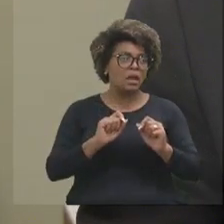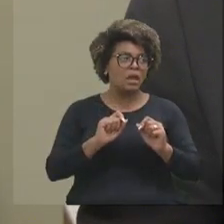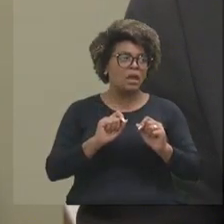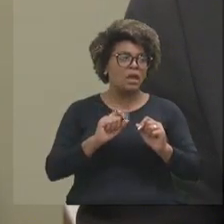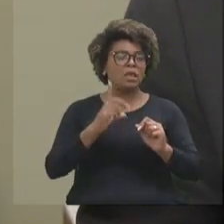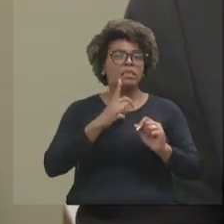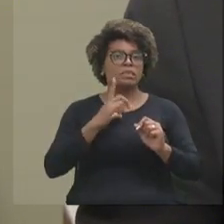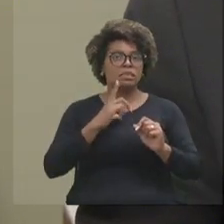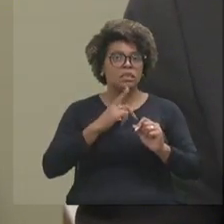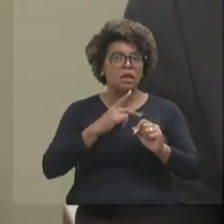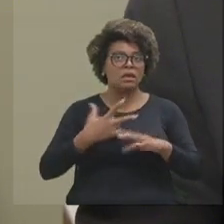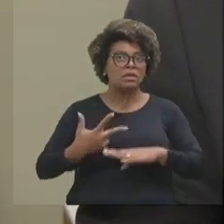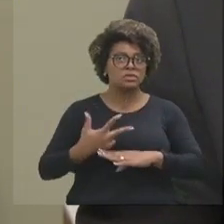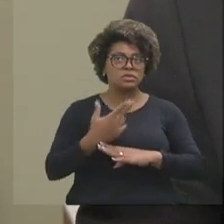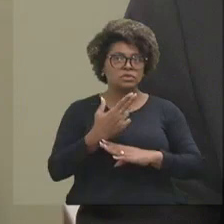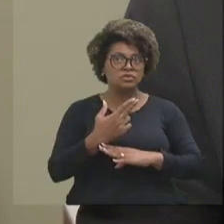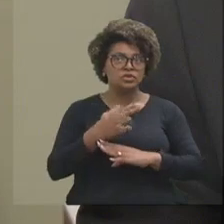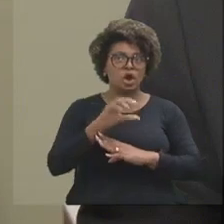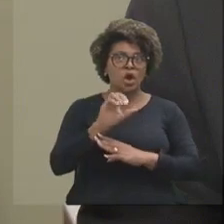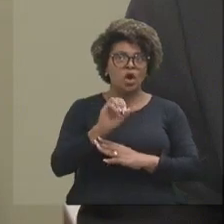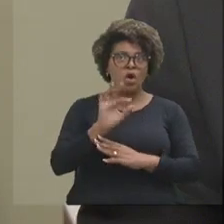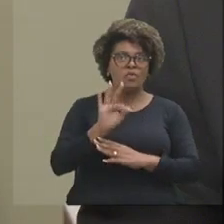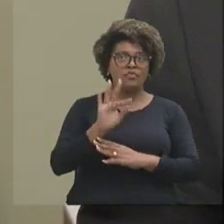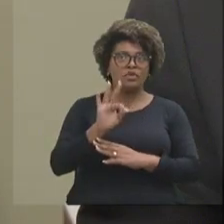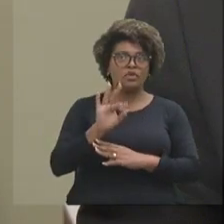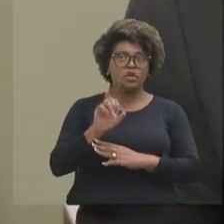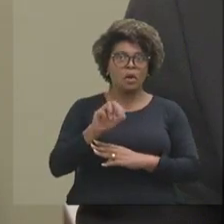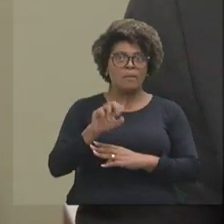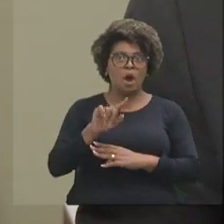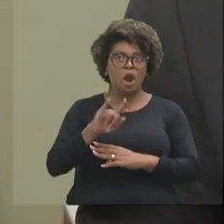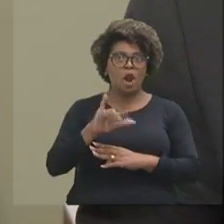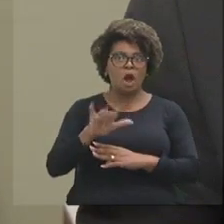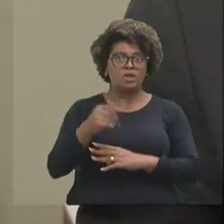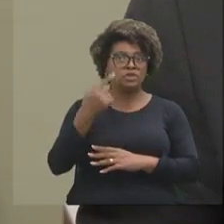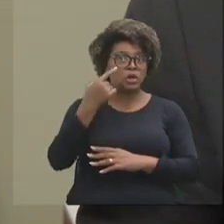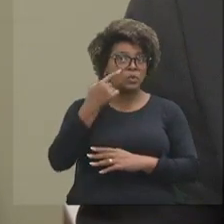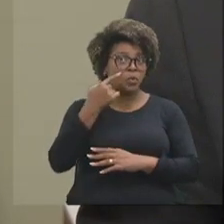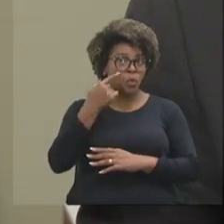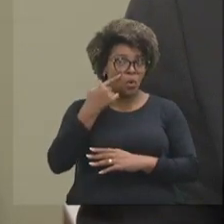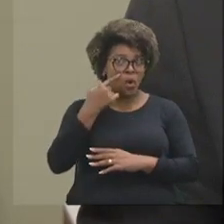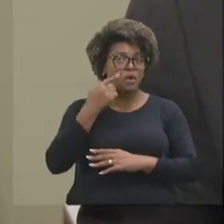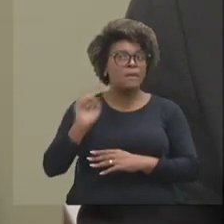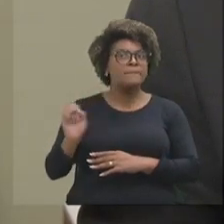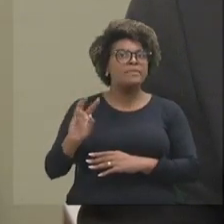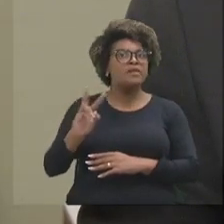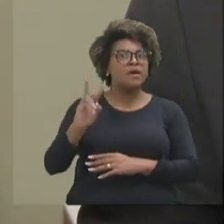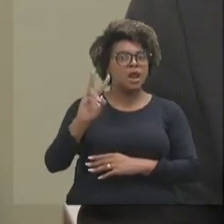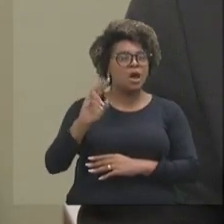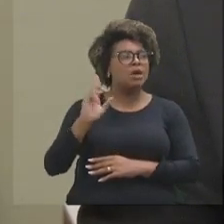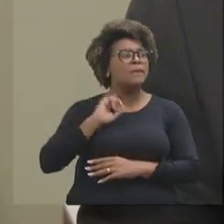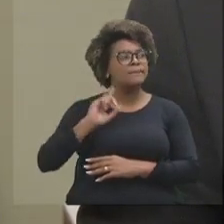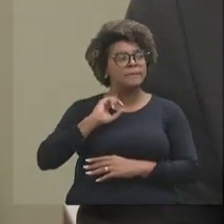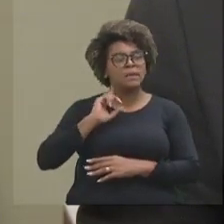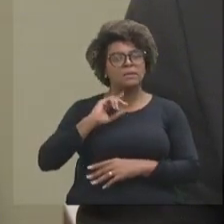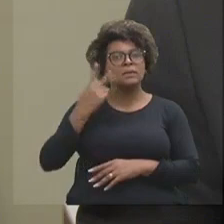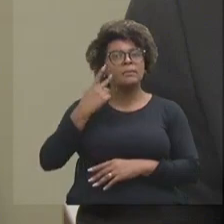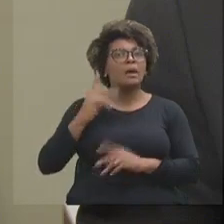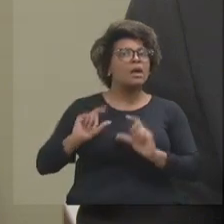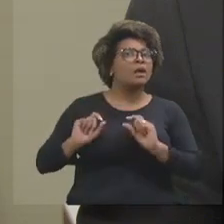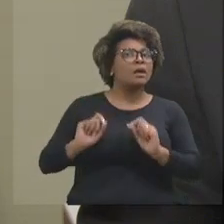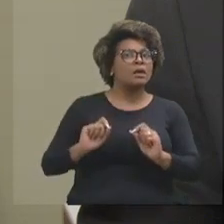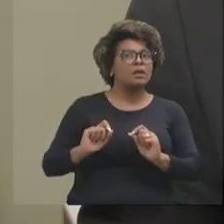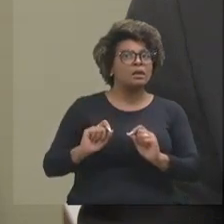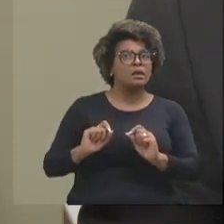no valor a Minas para que o cossenas avalie e formule né E também que o